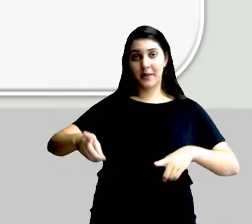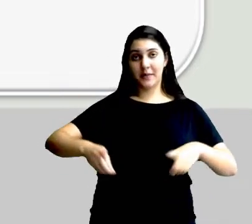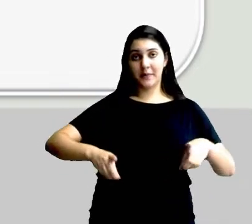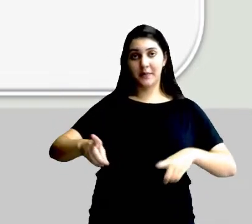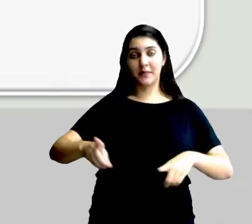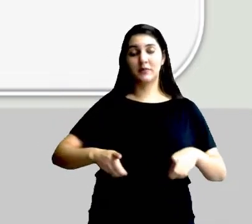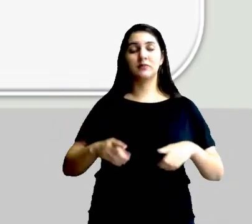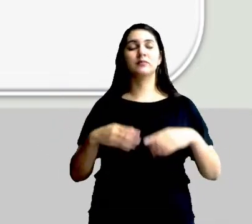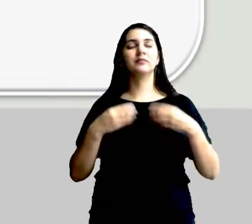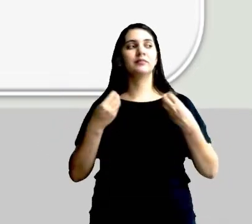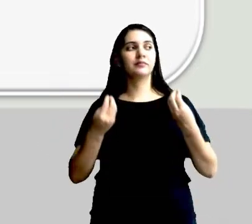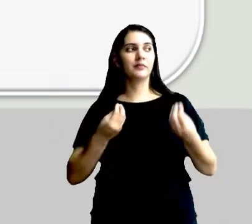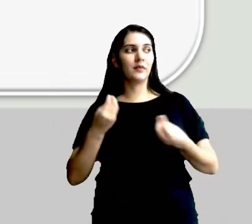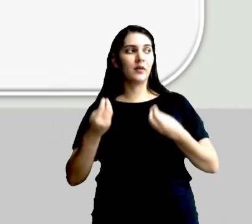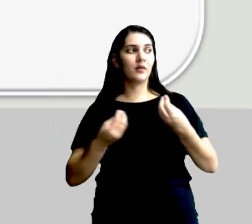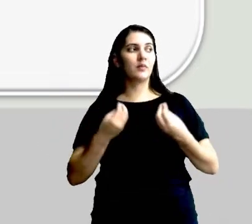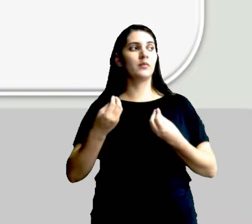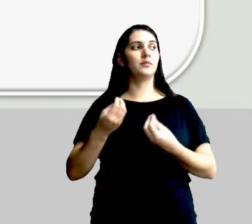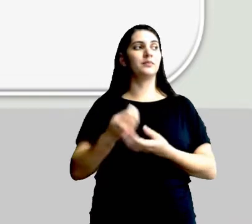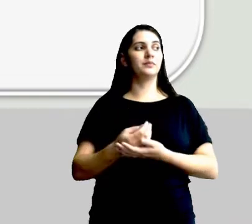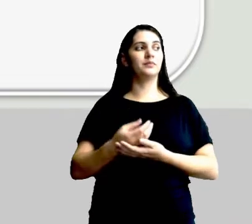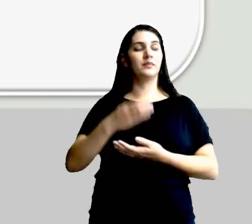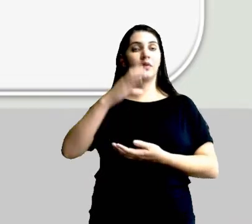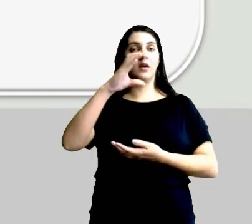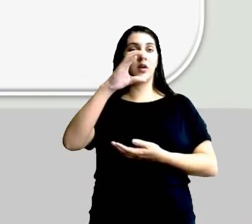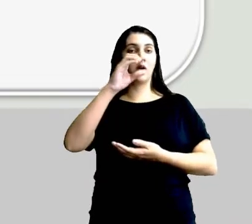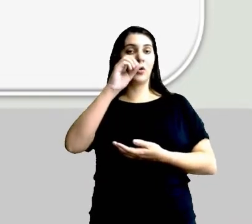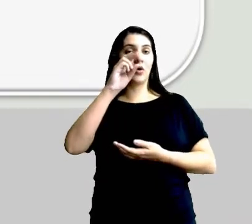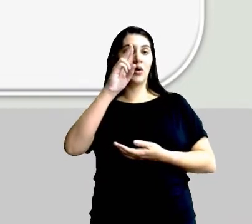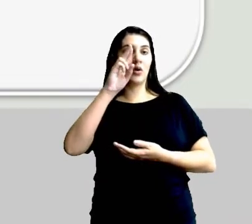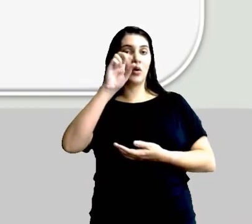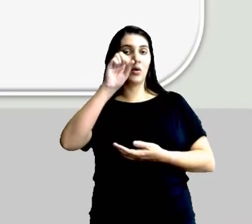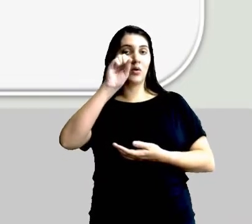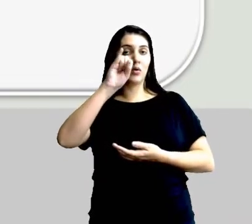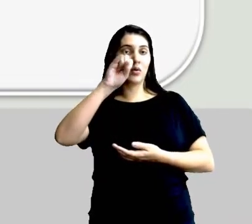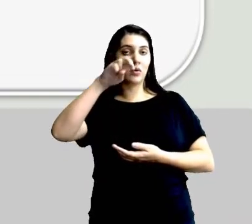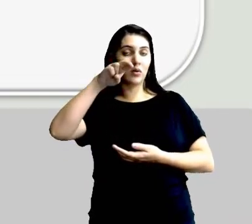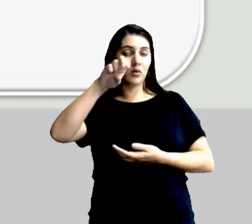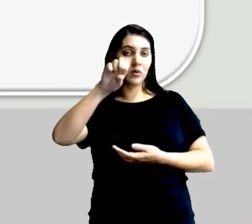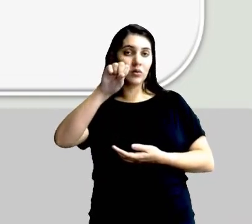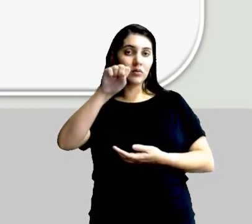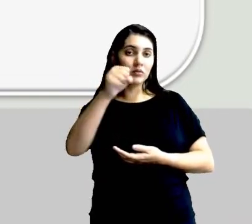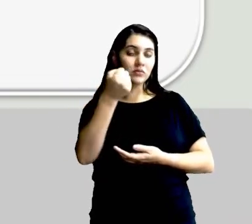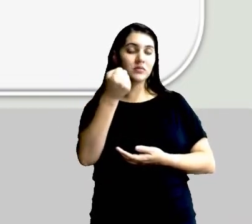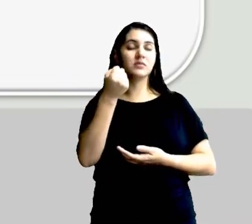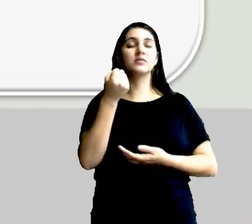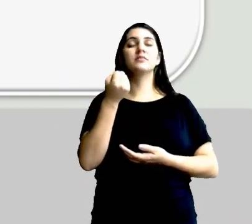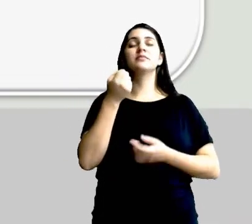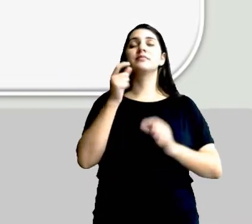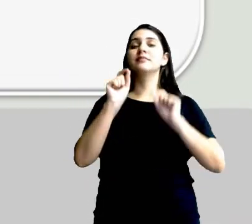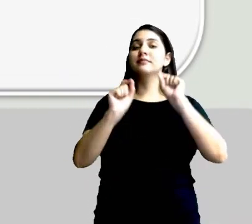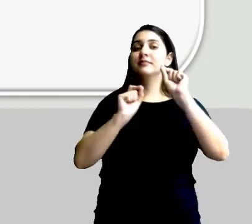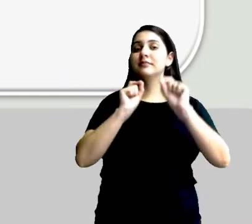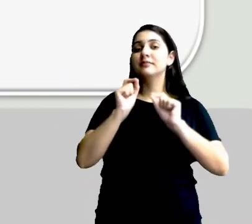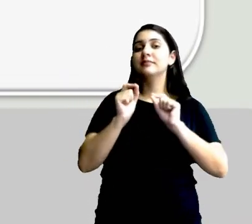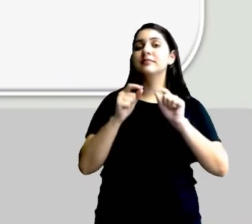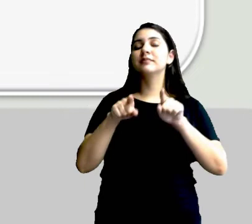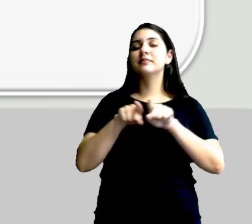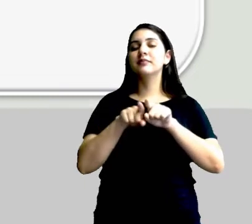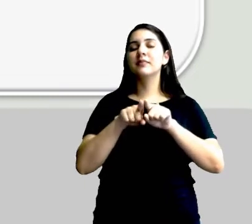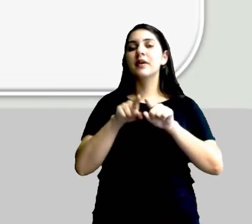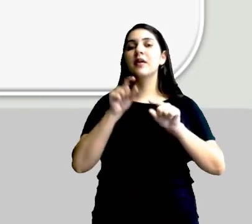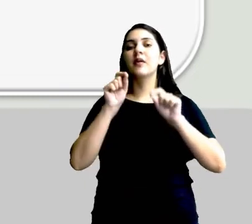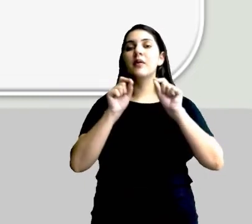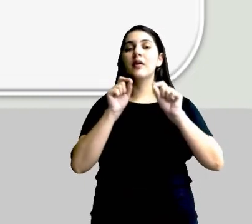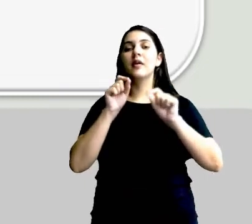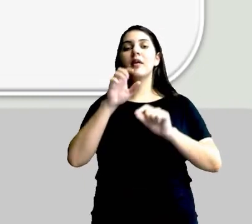aí no plural ou quando eu me referir tanto ao feminino quanto ao masculino. Cousins. Cousins. E